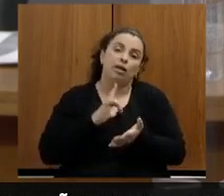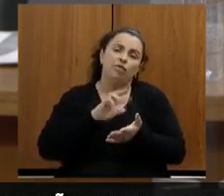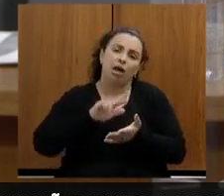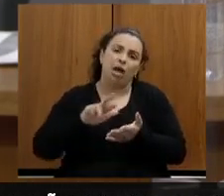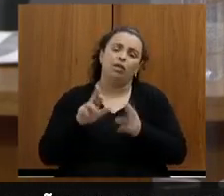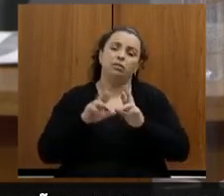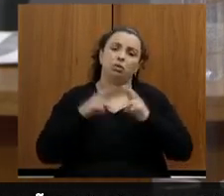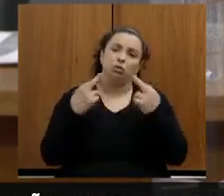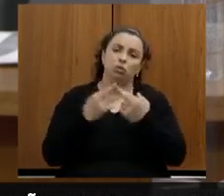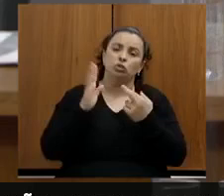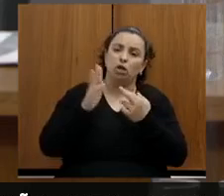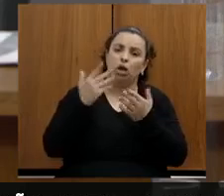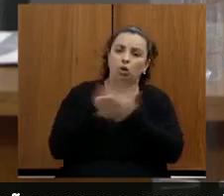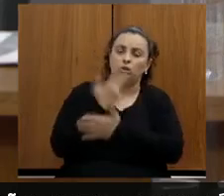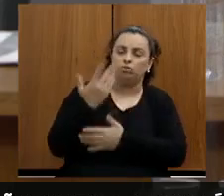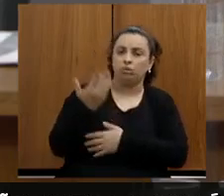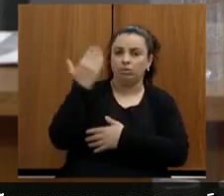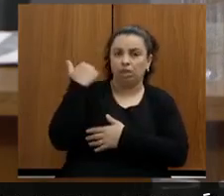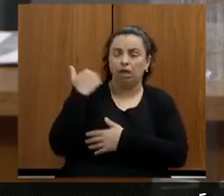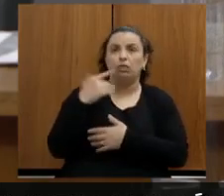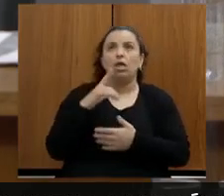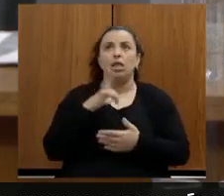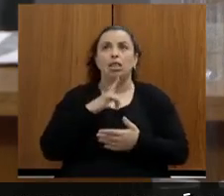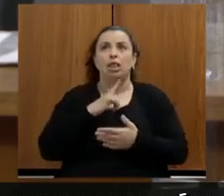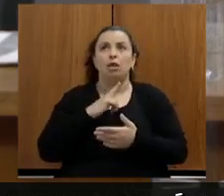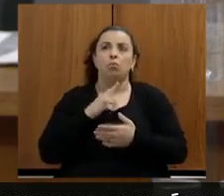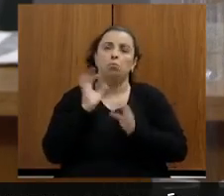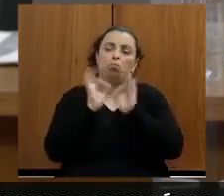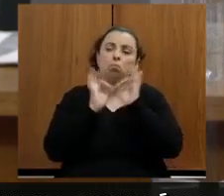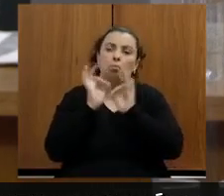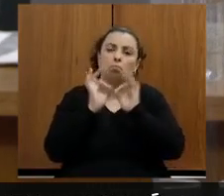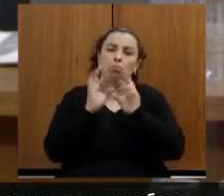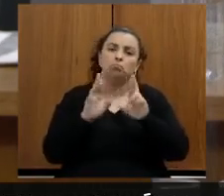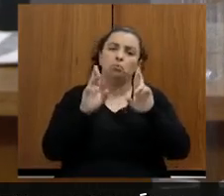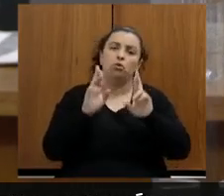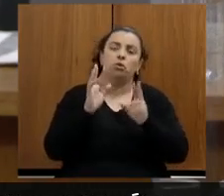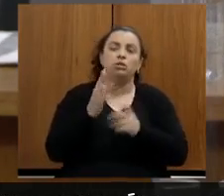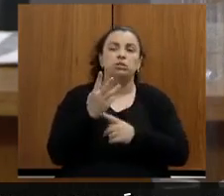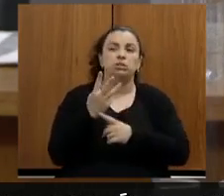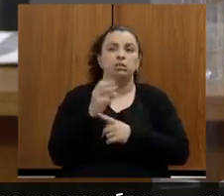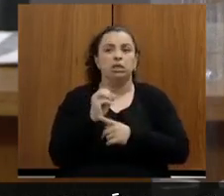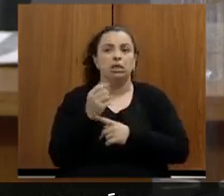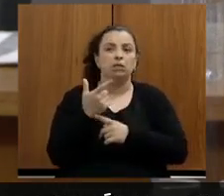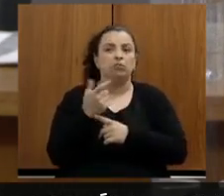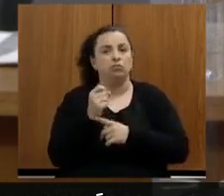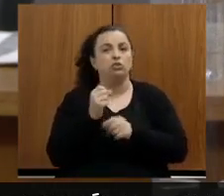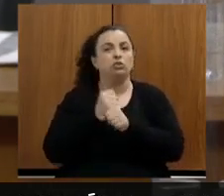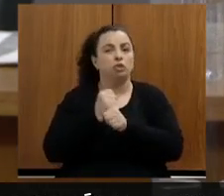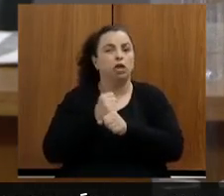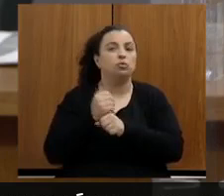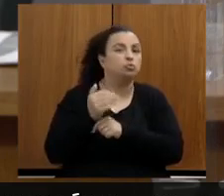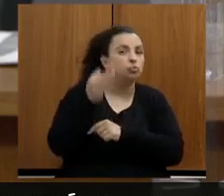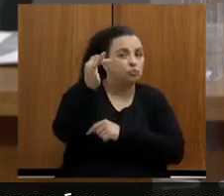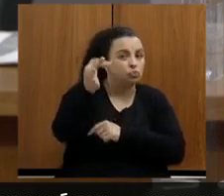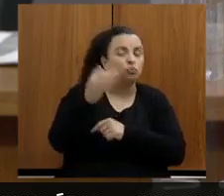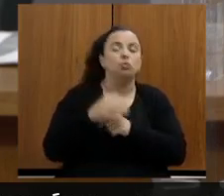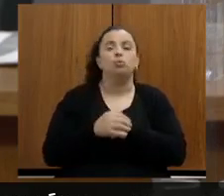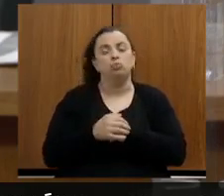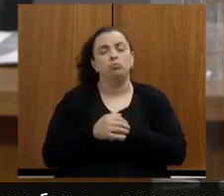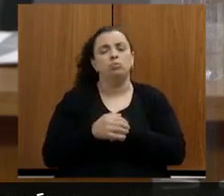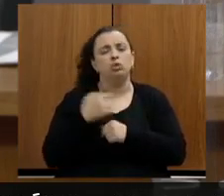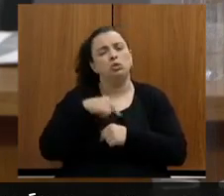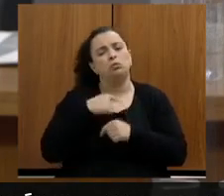fizemos algumas reuniões Nossa celular projeção e para 20 para 30 anos aí para frente né Nós Temos conversado